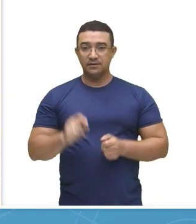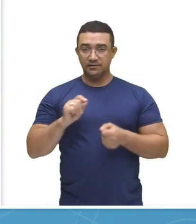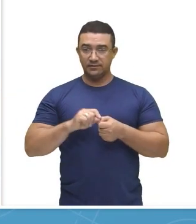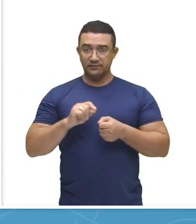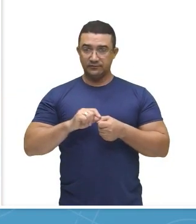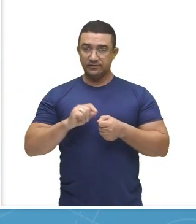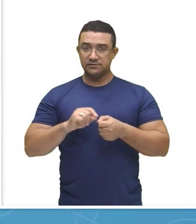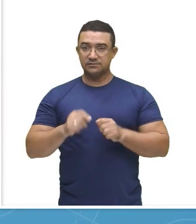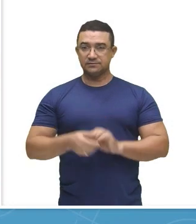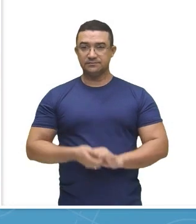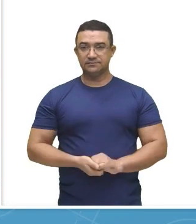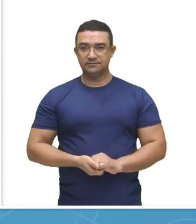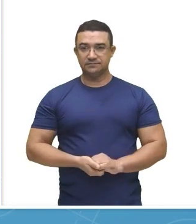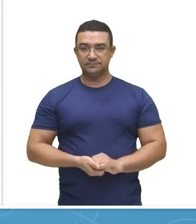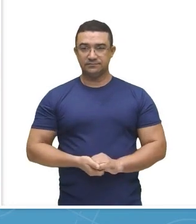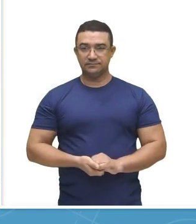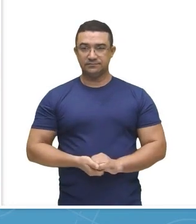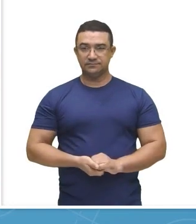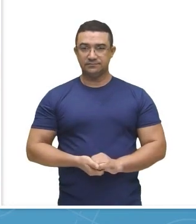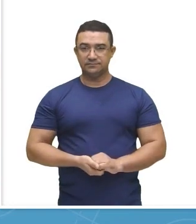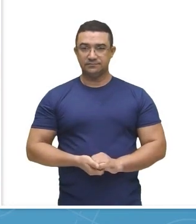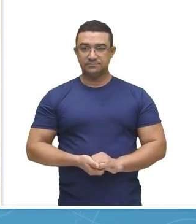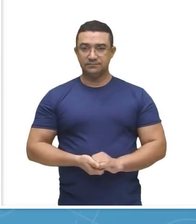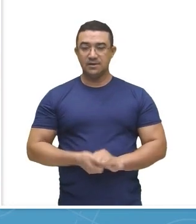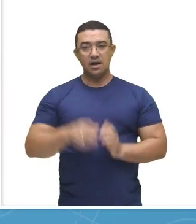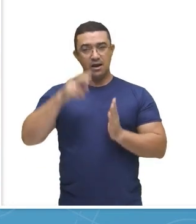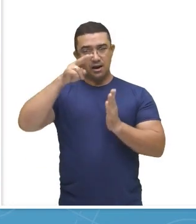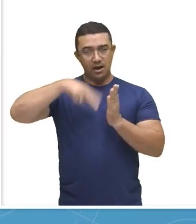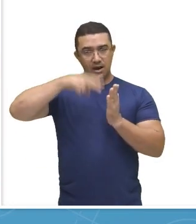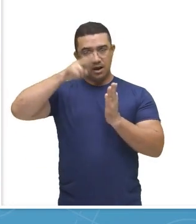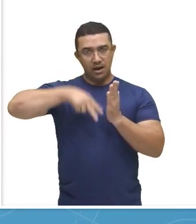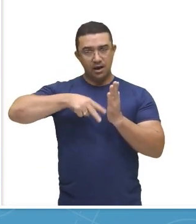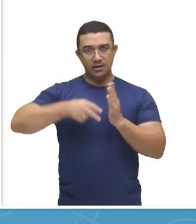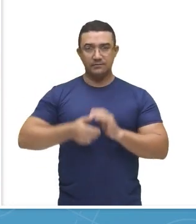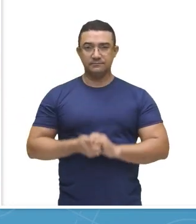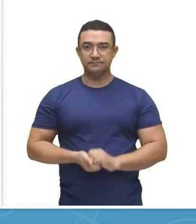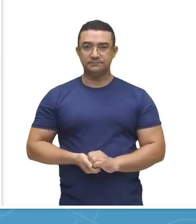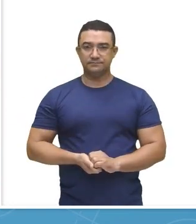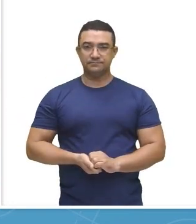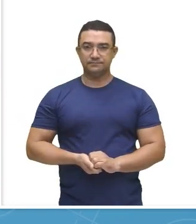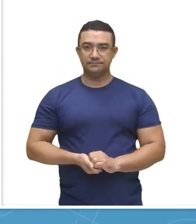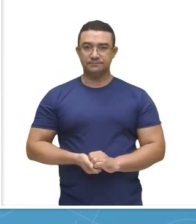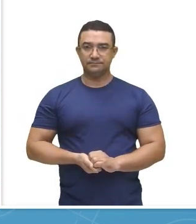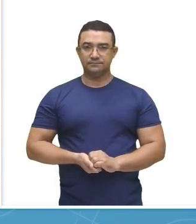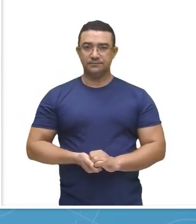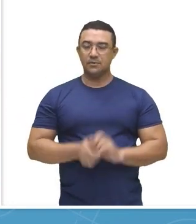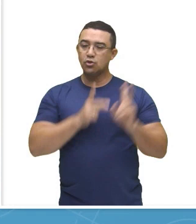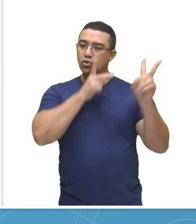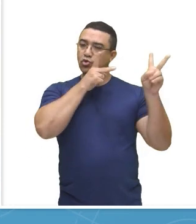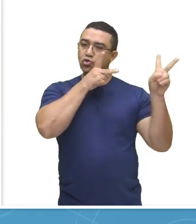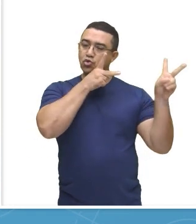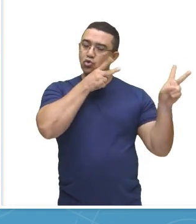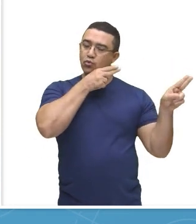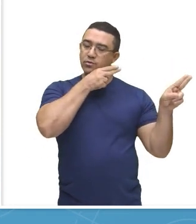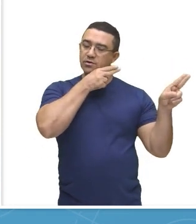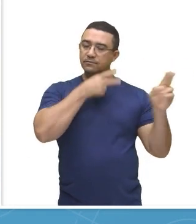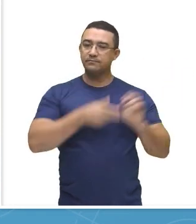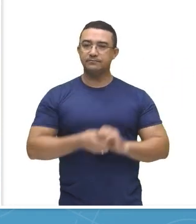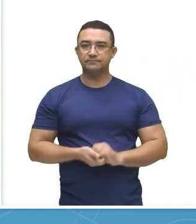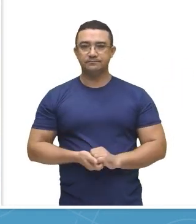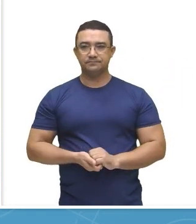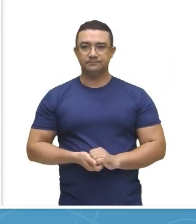Make, fazer. Read, ler. Sleep,